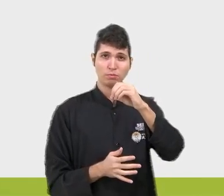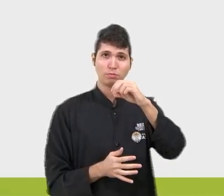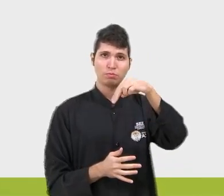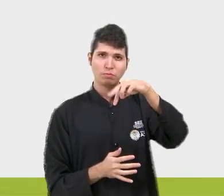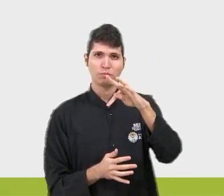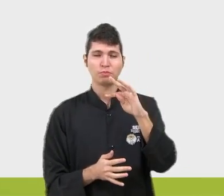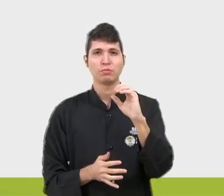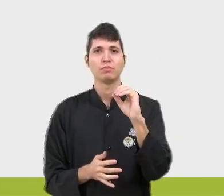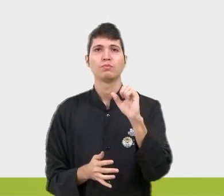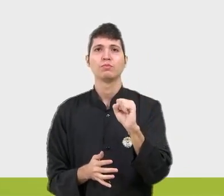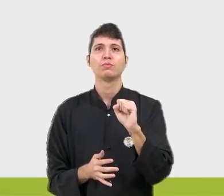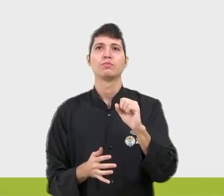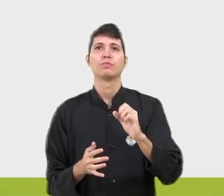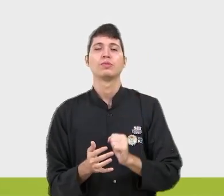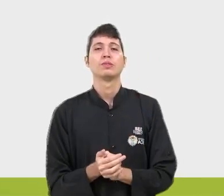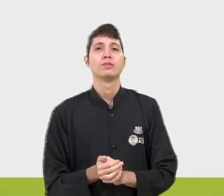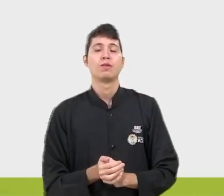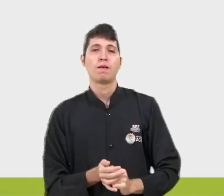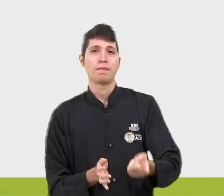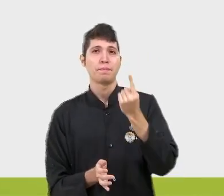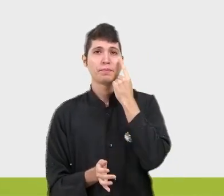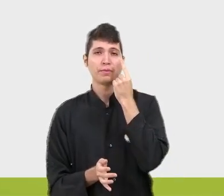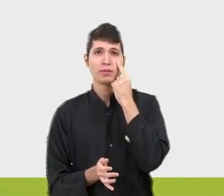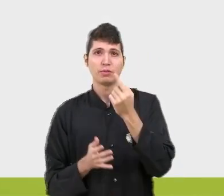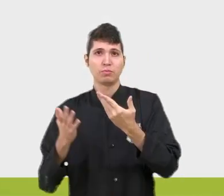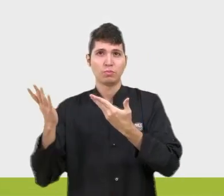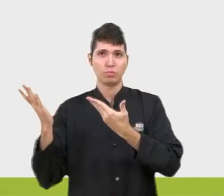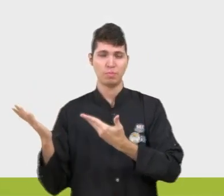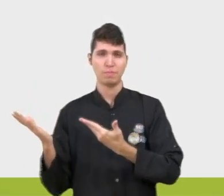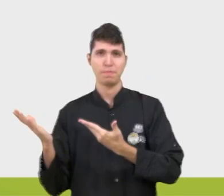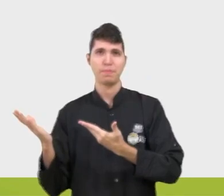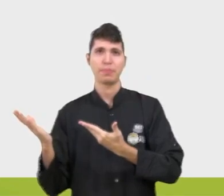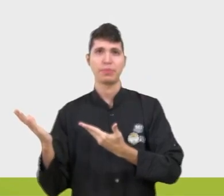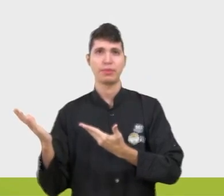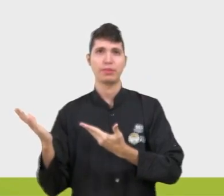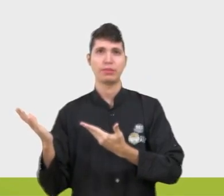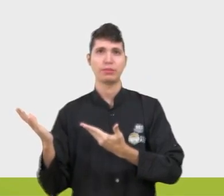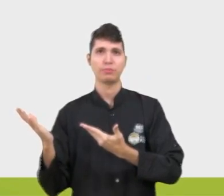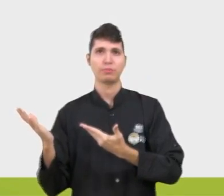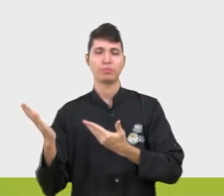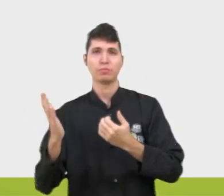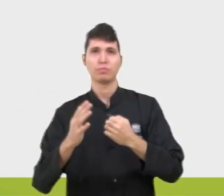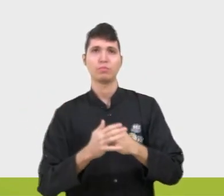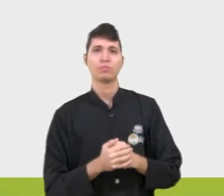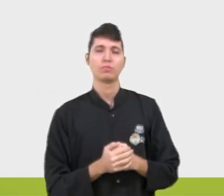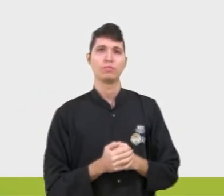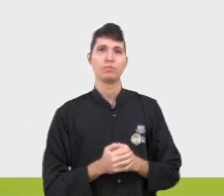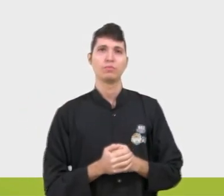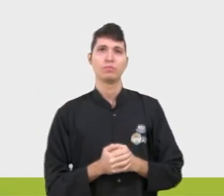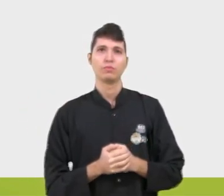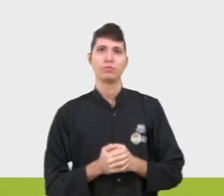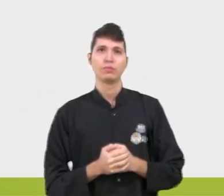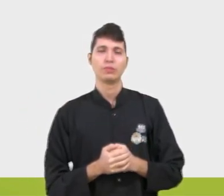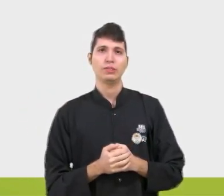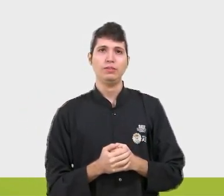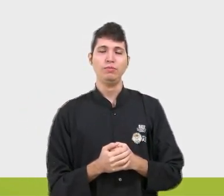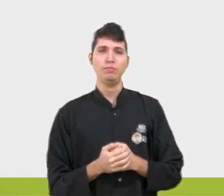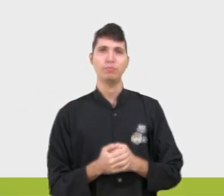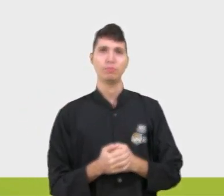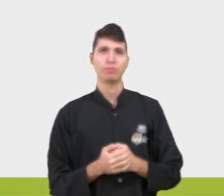de número 4. Vamos analisar ela aqui direitinho para ver como que é na prática, né? Como que se utiliza esses